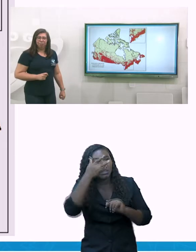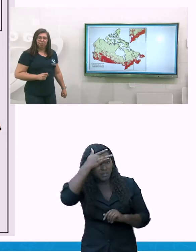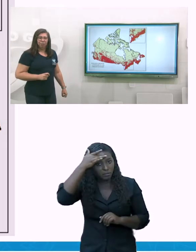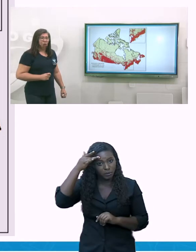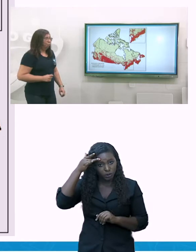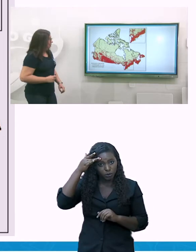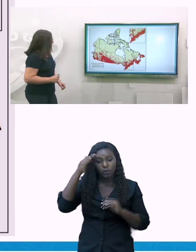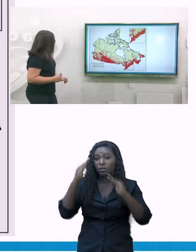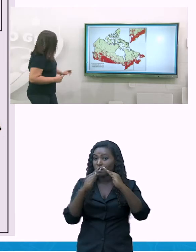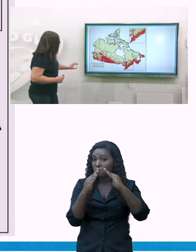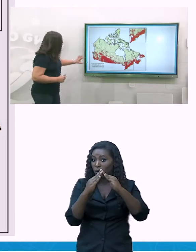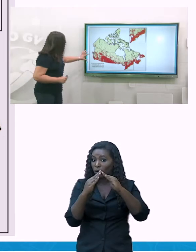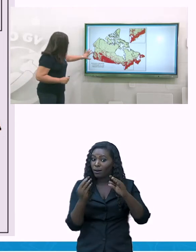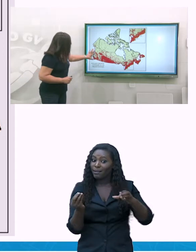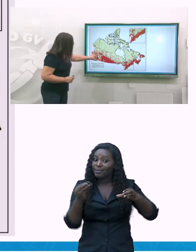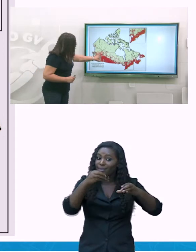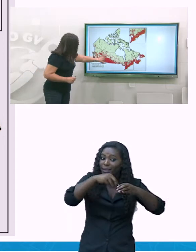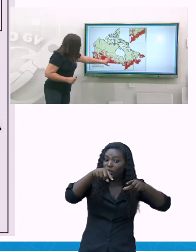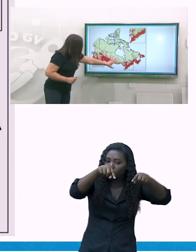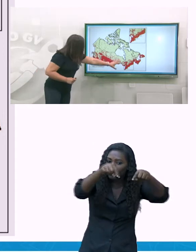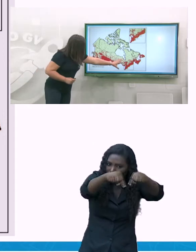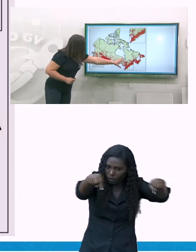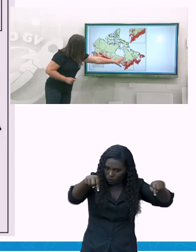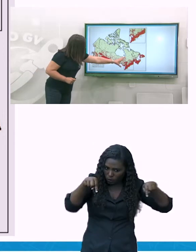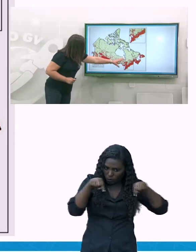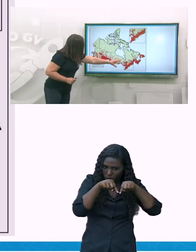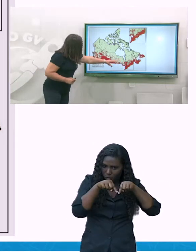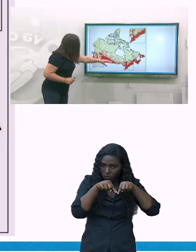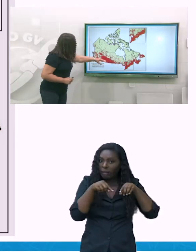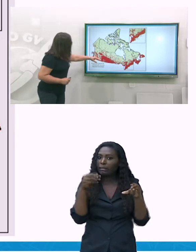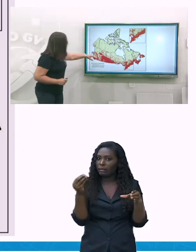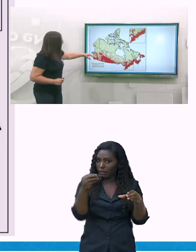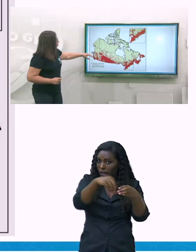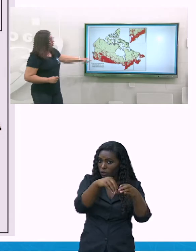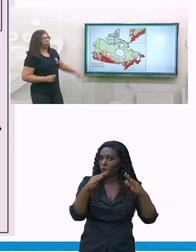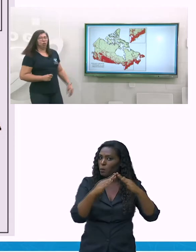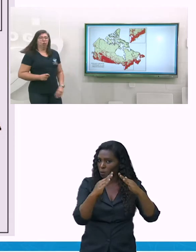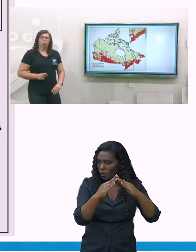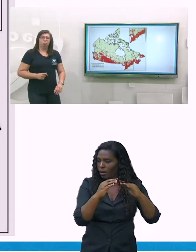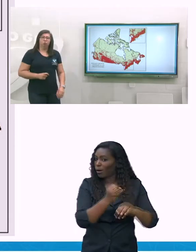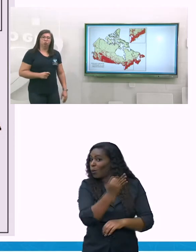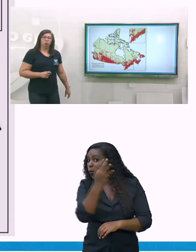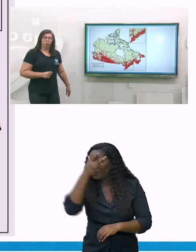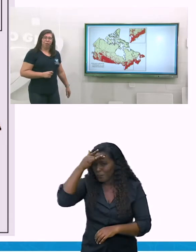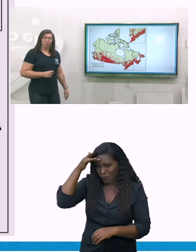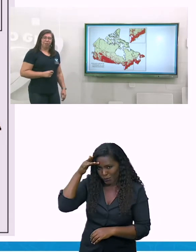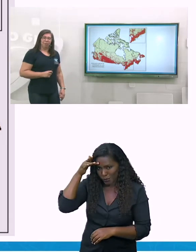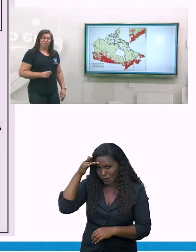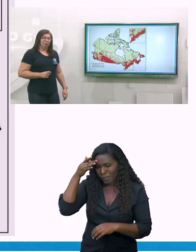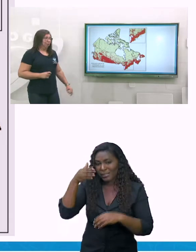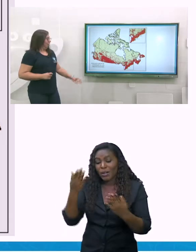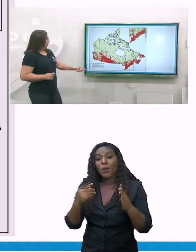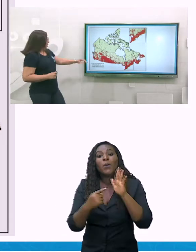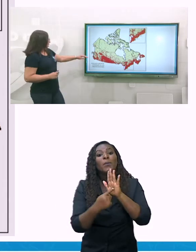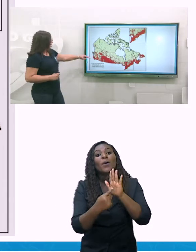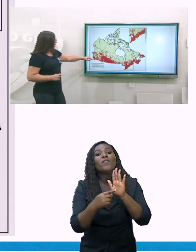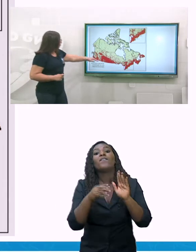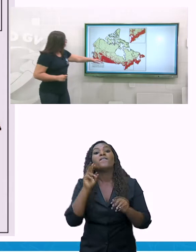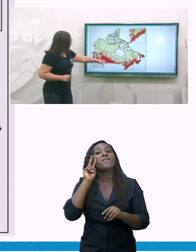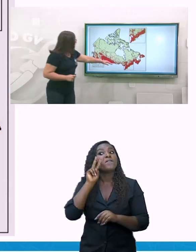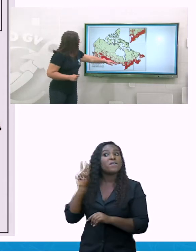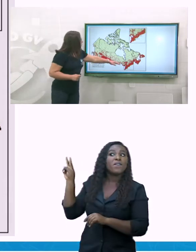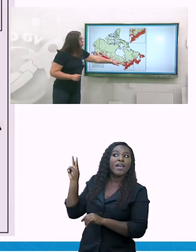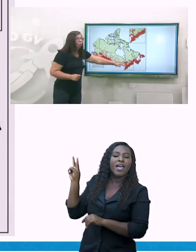demografia. Observe que a concentração populacional está aonde? No sul do país. E